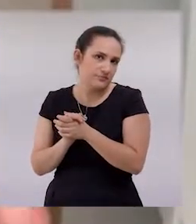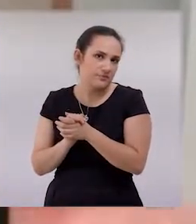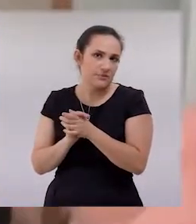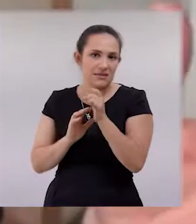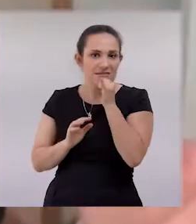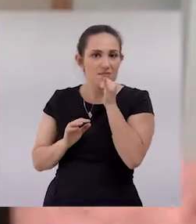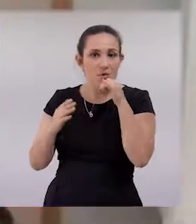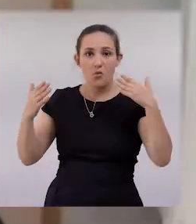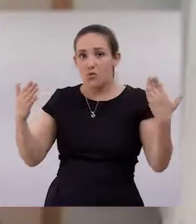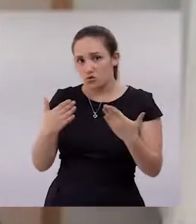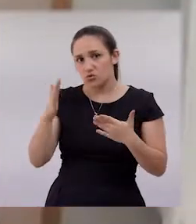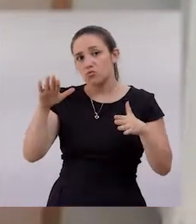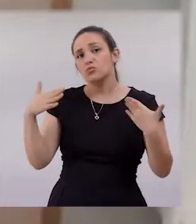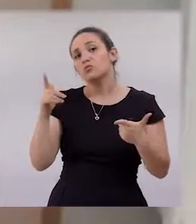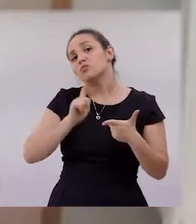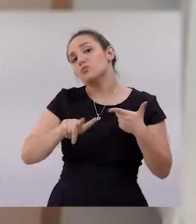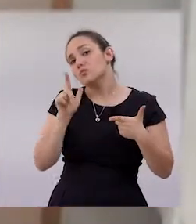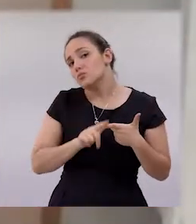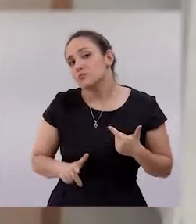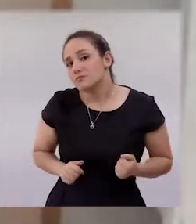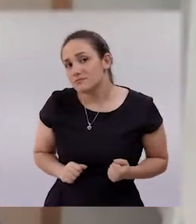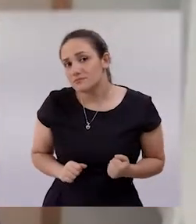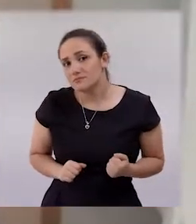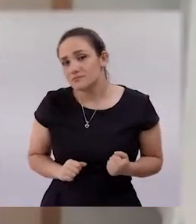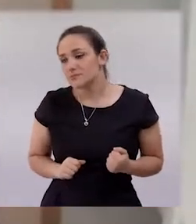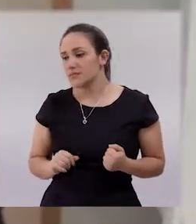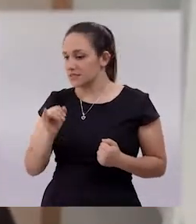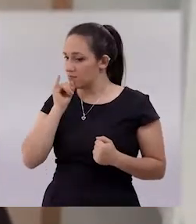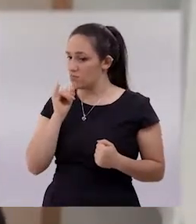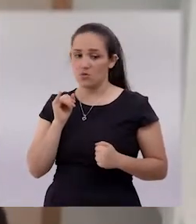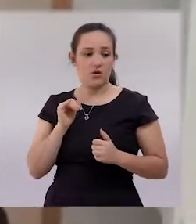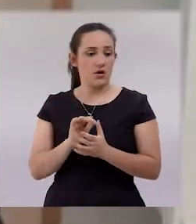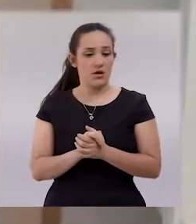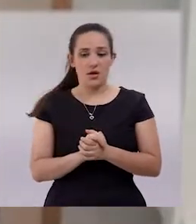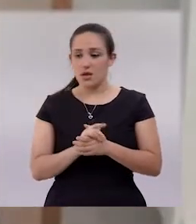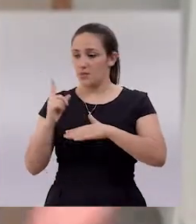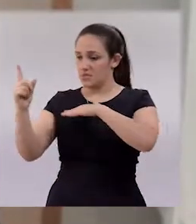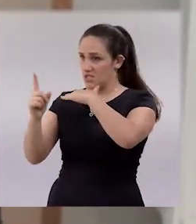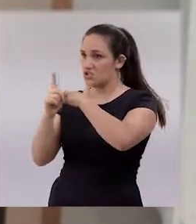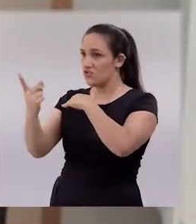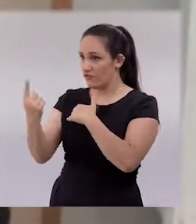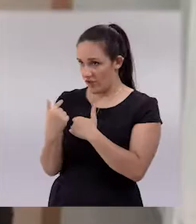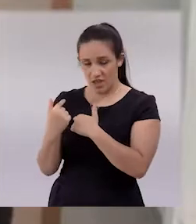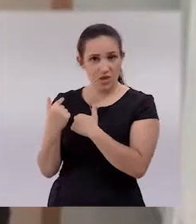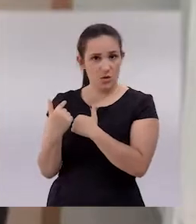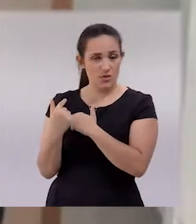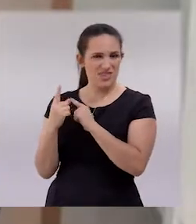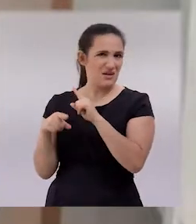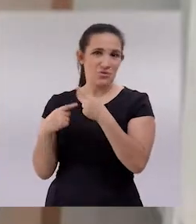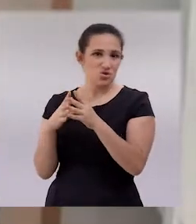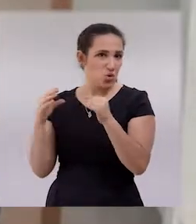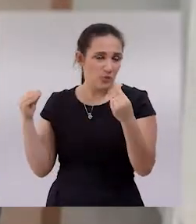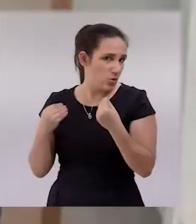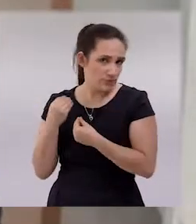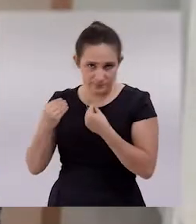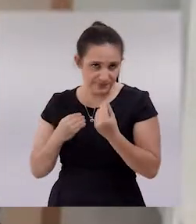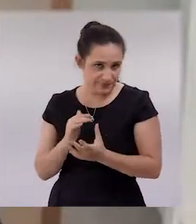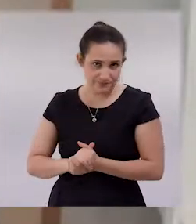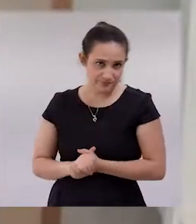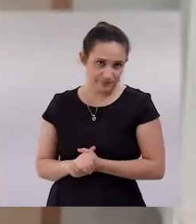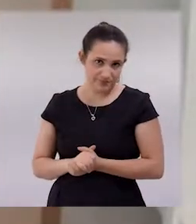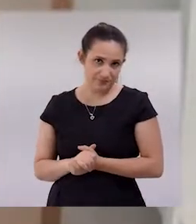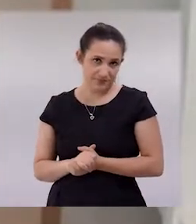conectar profissional e paciente. O grande problema continua sendo o pós, o que fazer depois de conectar, né?